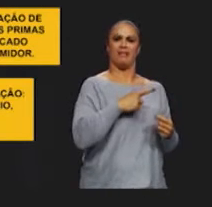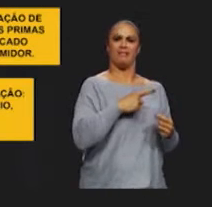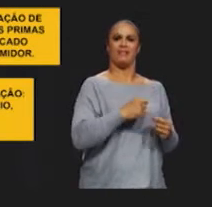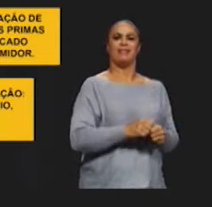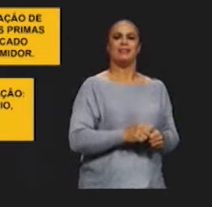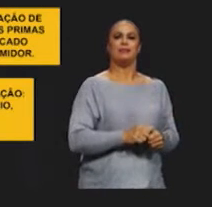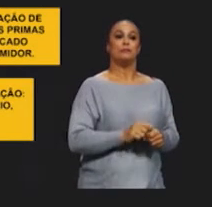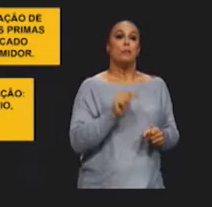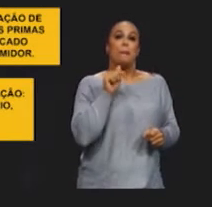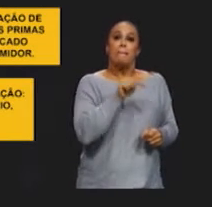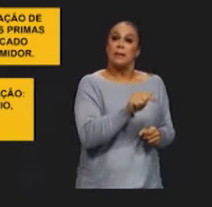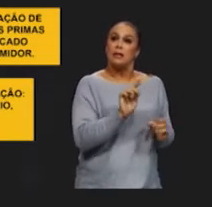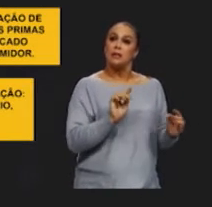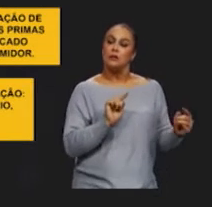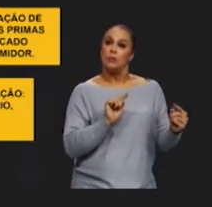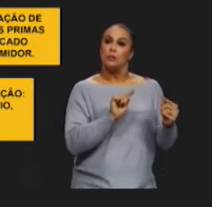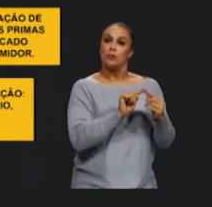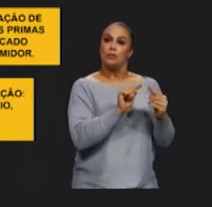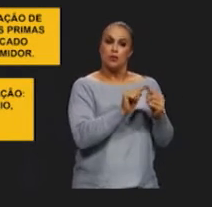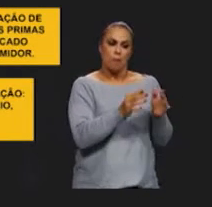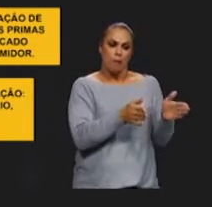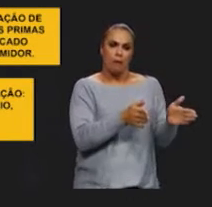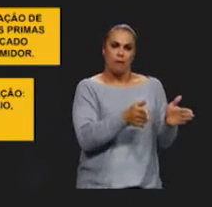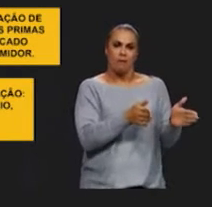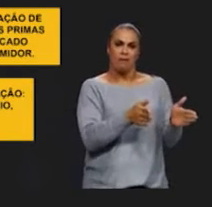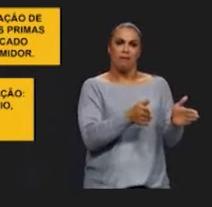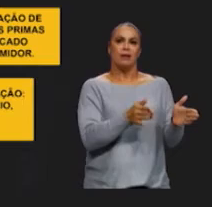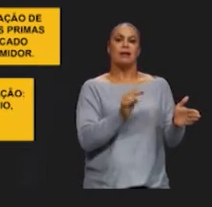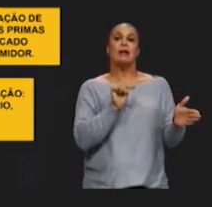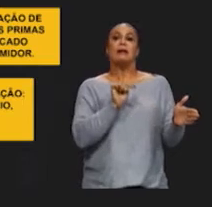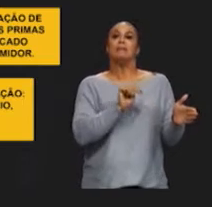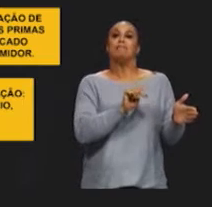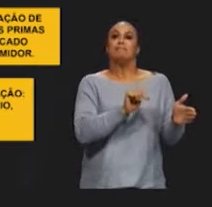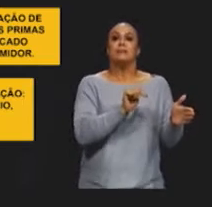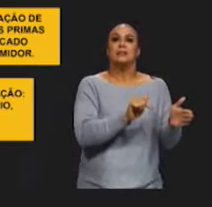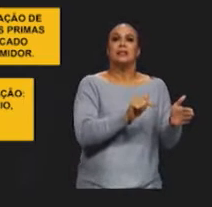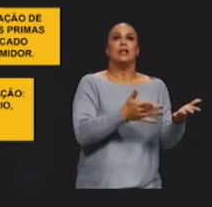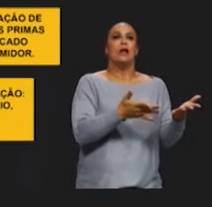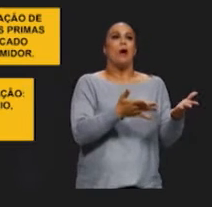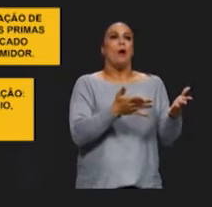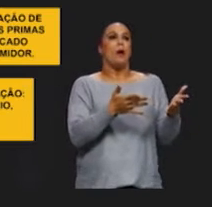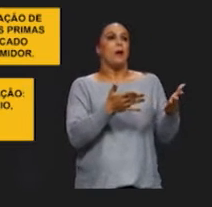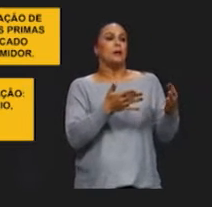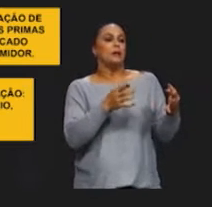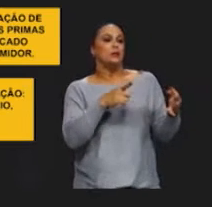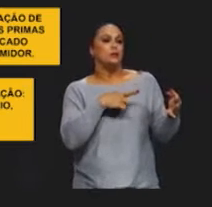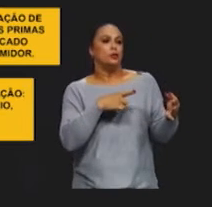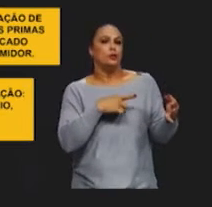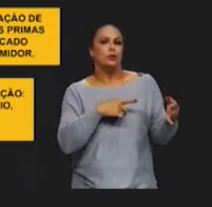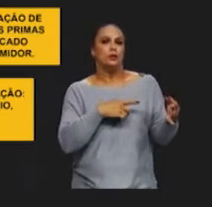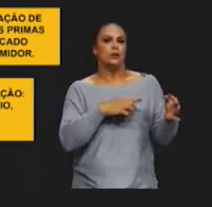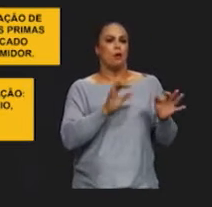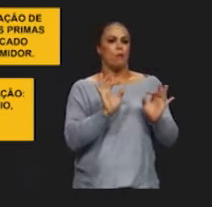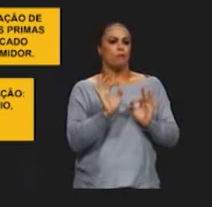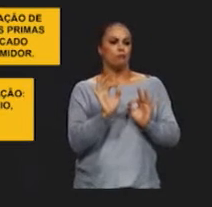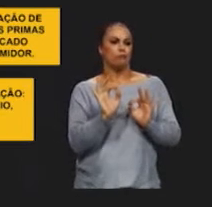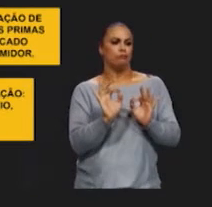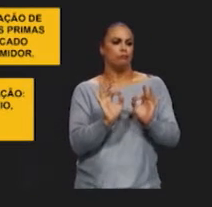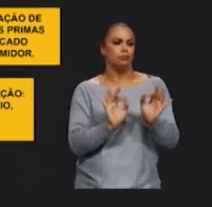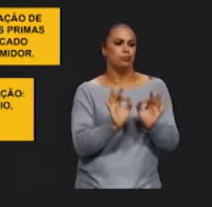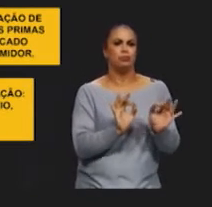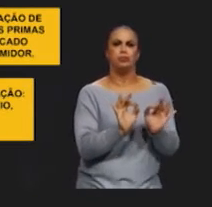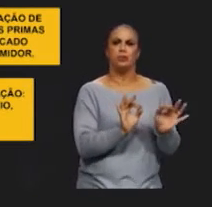esse capitalismo, essa fase aí, a gente se encontrava associada a um processo de